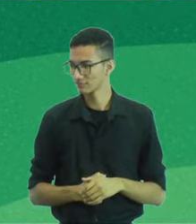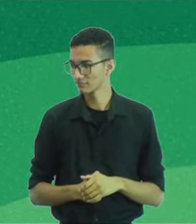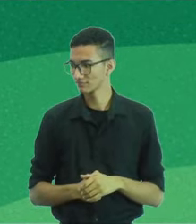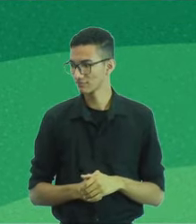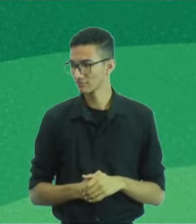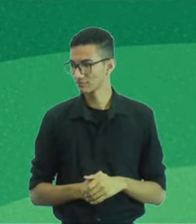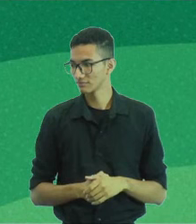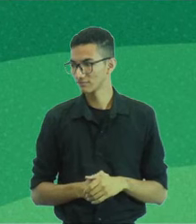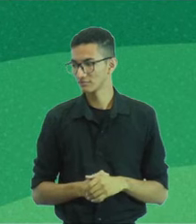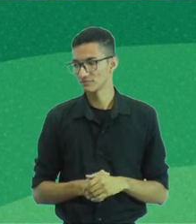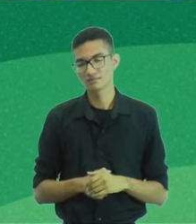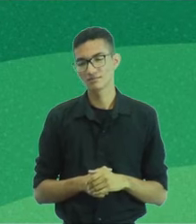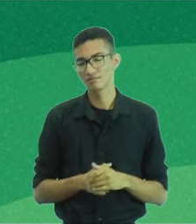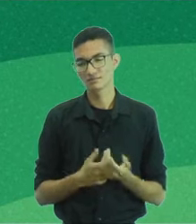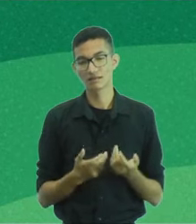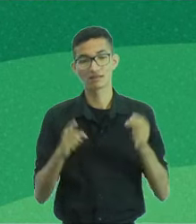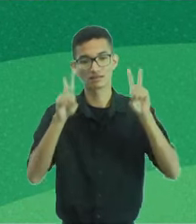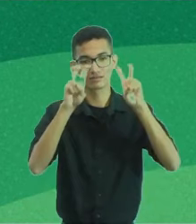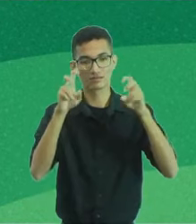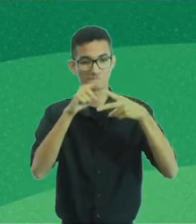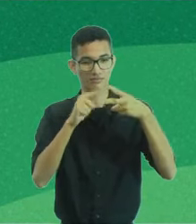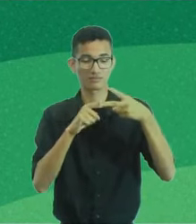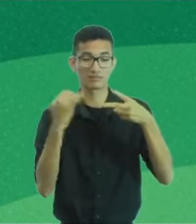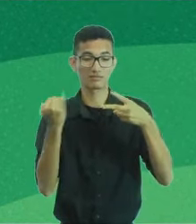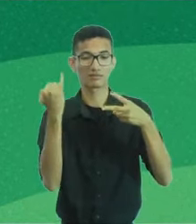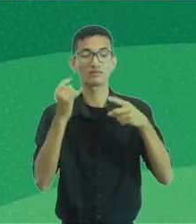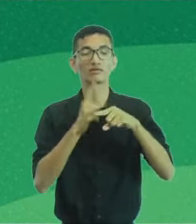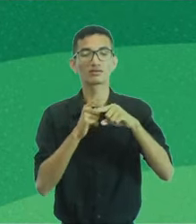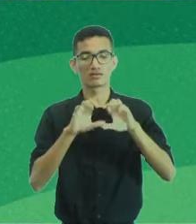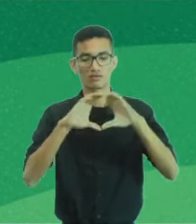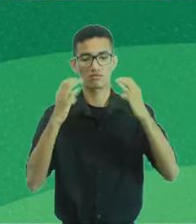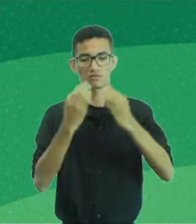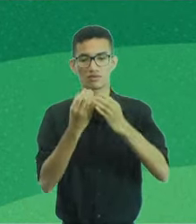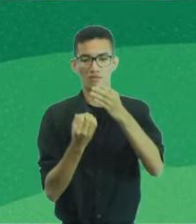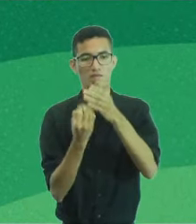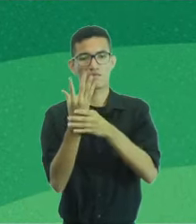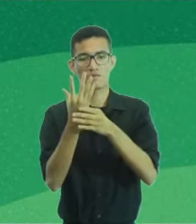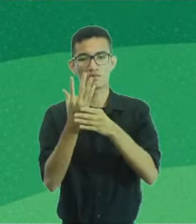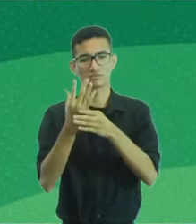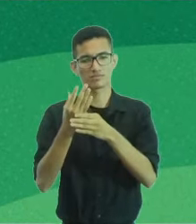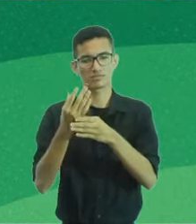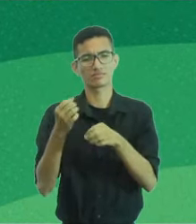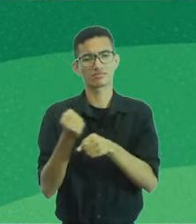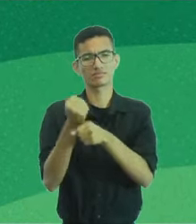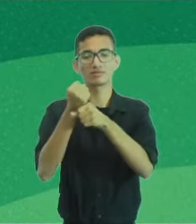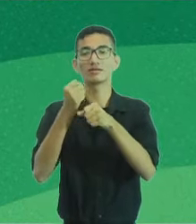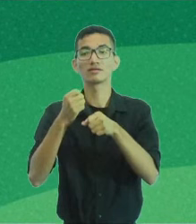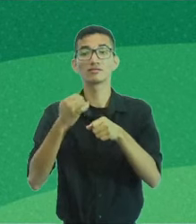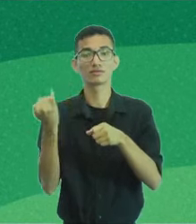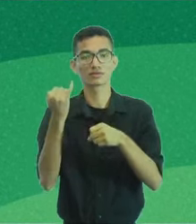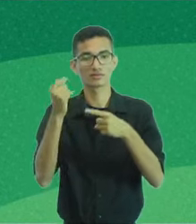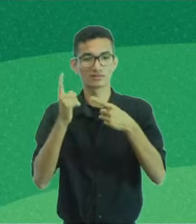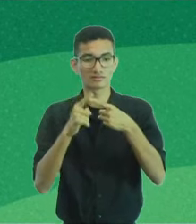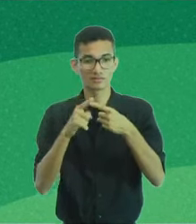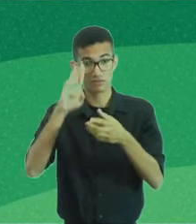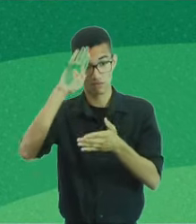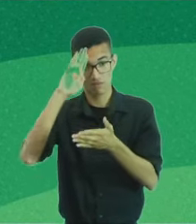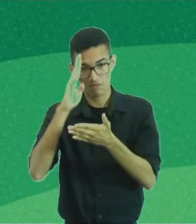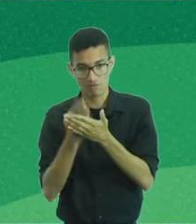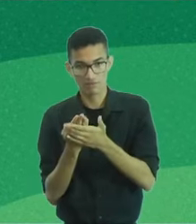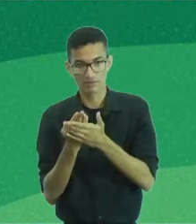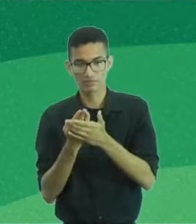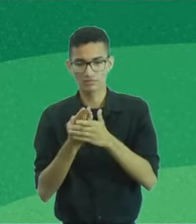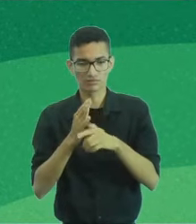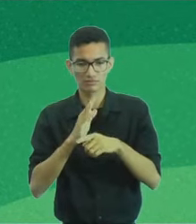porque essas coisas são importantes aqui quando a gente está construindo a comunidade muita das coisas que a gente tem é confiança de